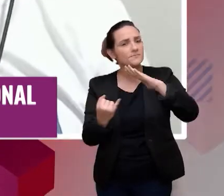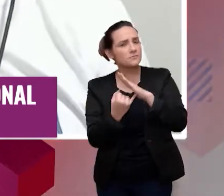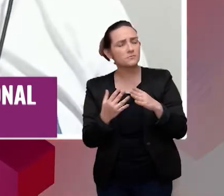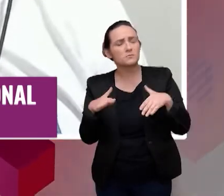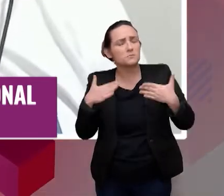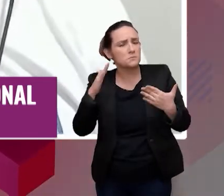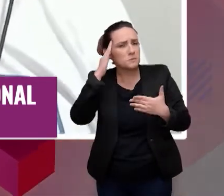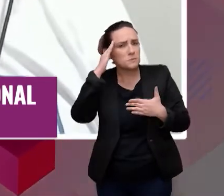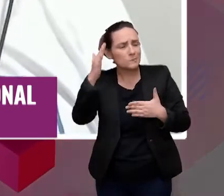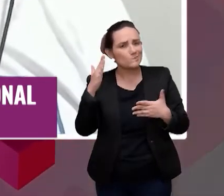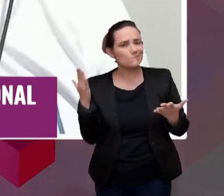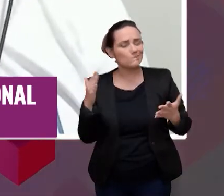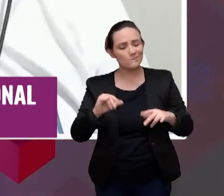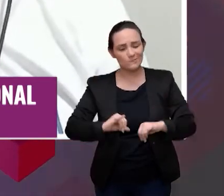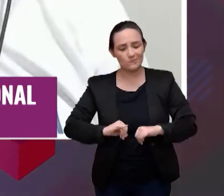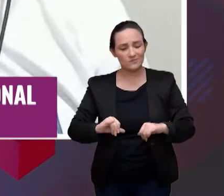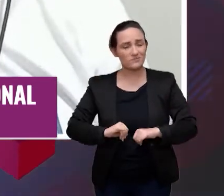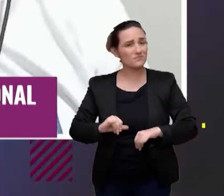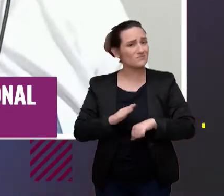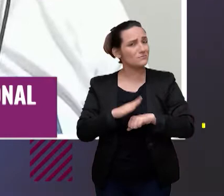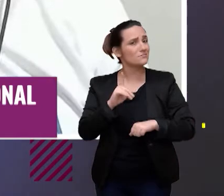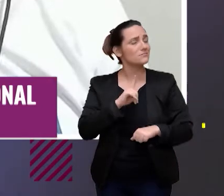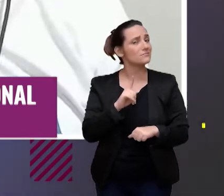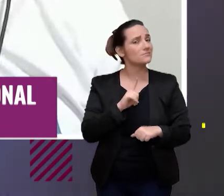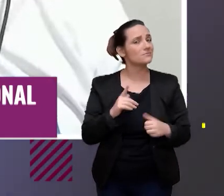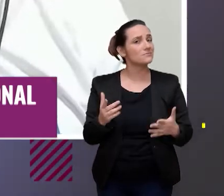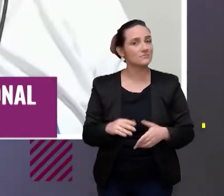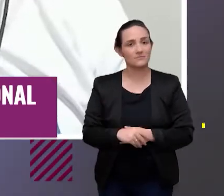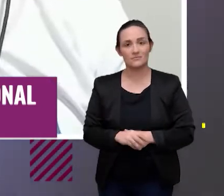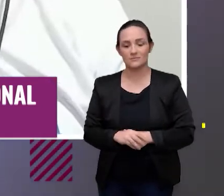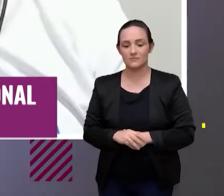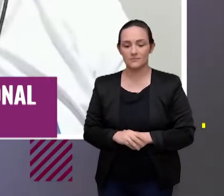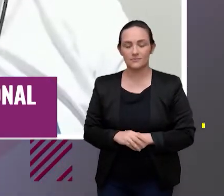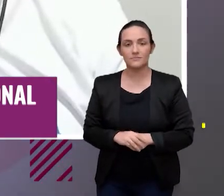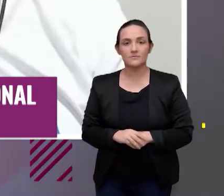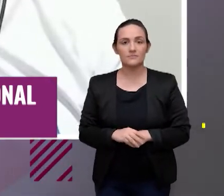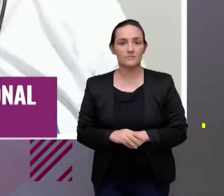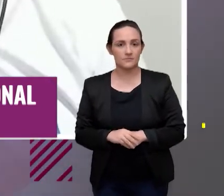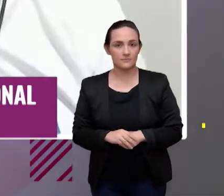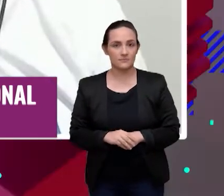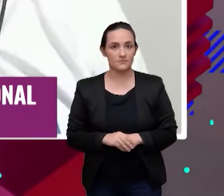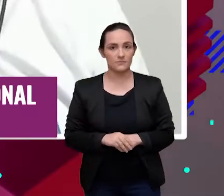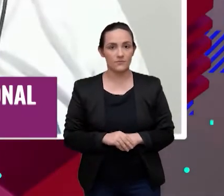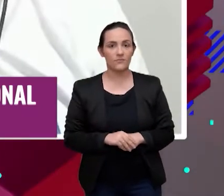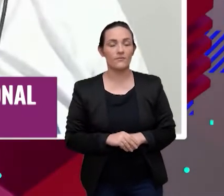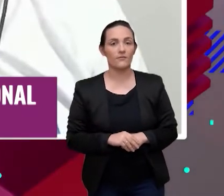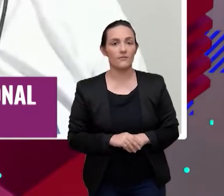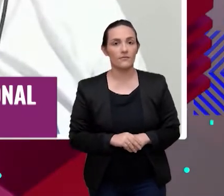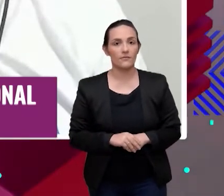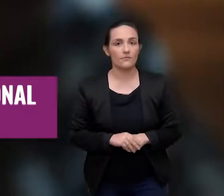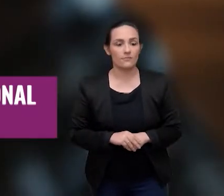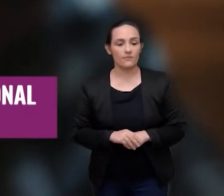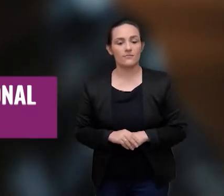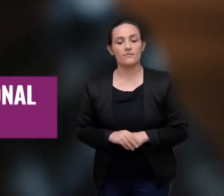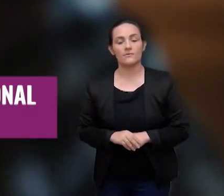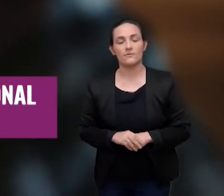sente? A dor sempre é de fundo emocional, né? No caso do